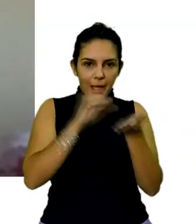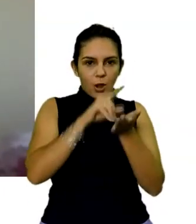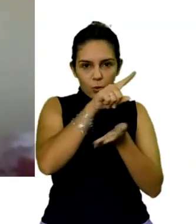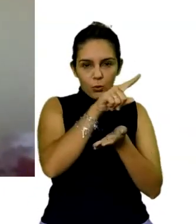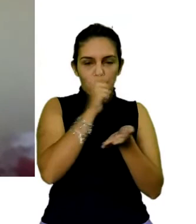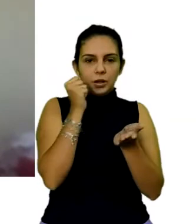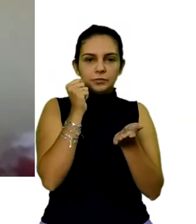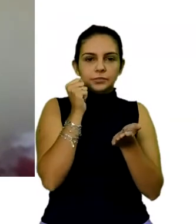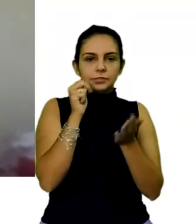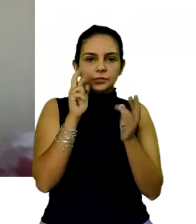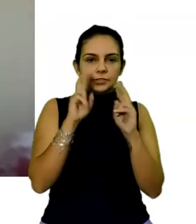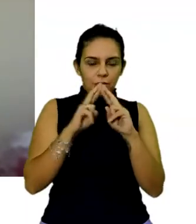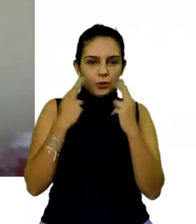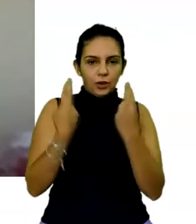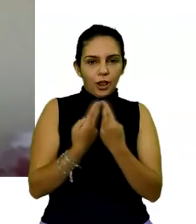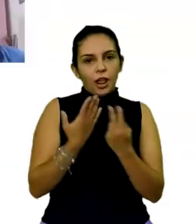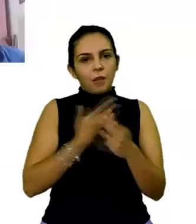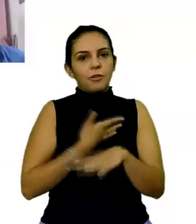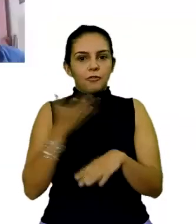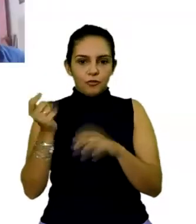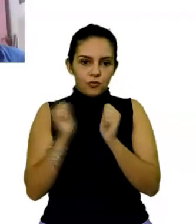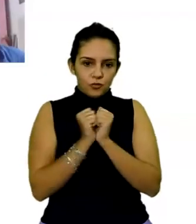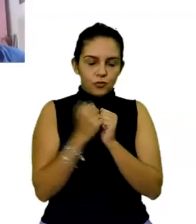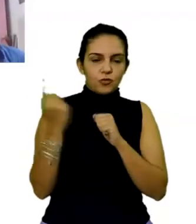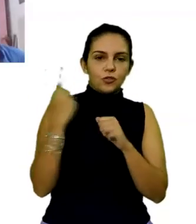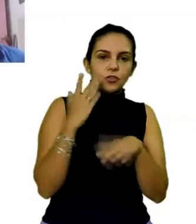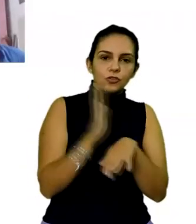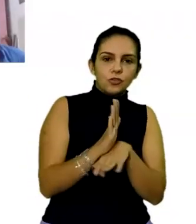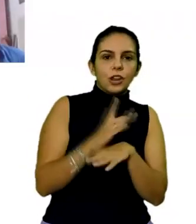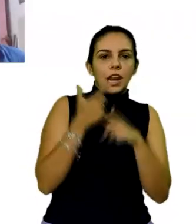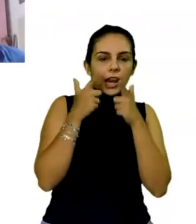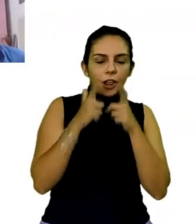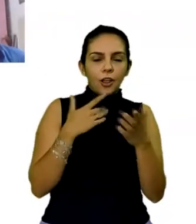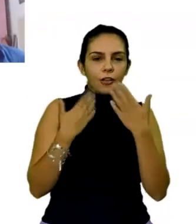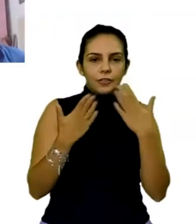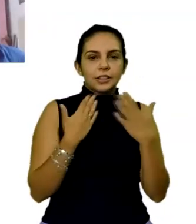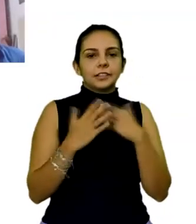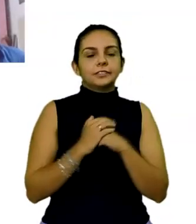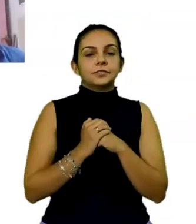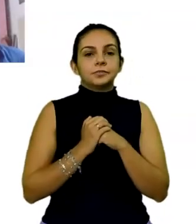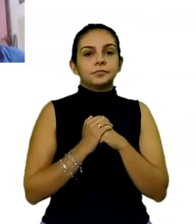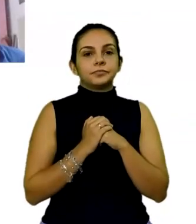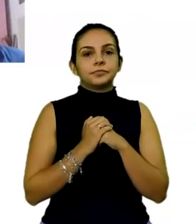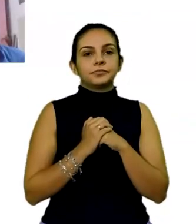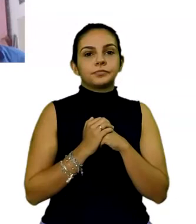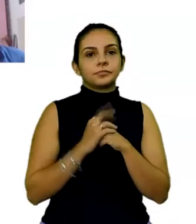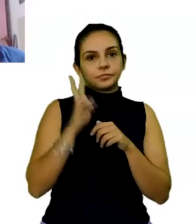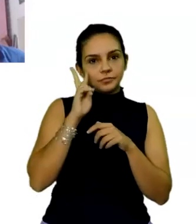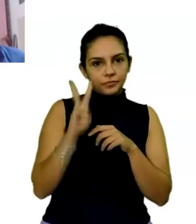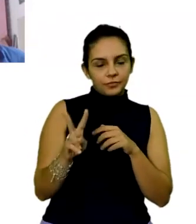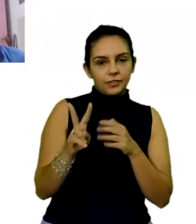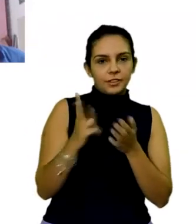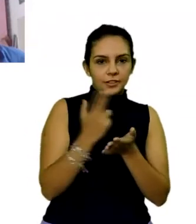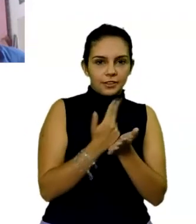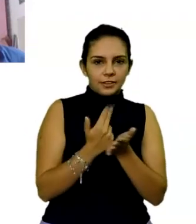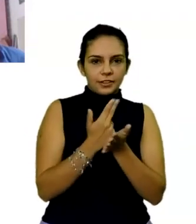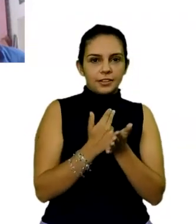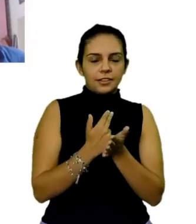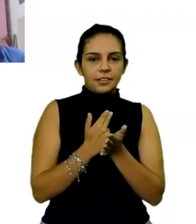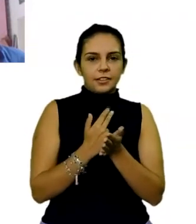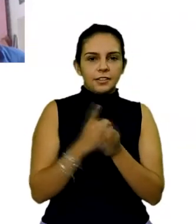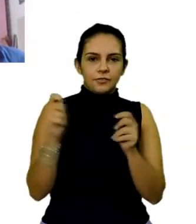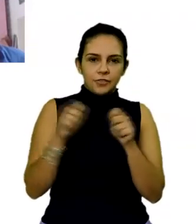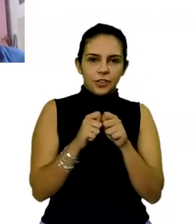reunião, fomos, o amigo foi junto para ajudar com a língua, e ele olhava os desenhos. Aí o Eliade